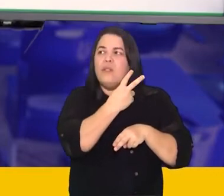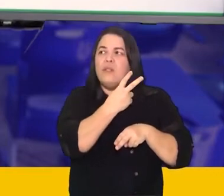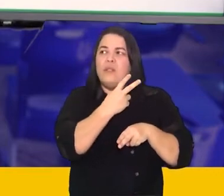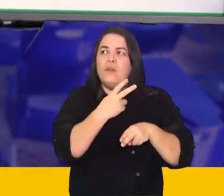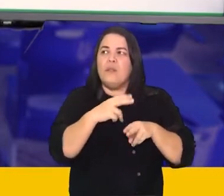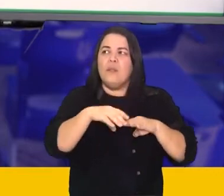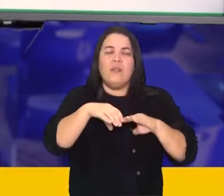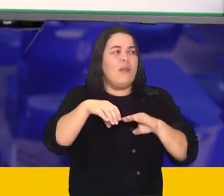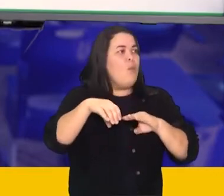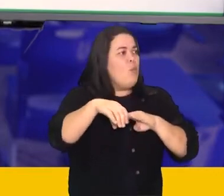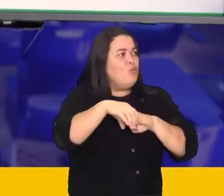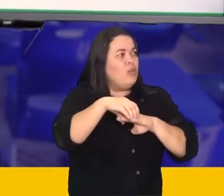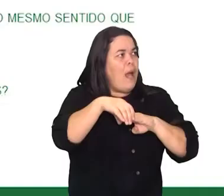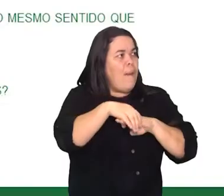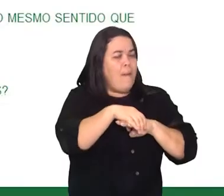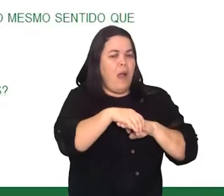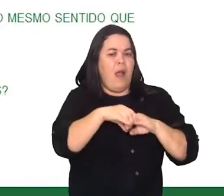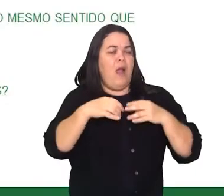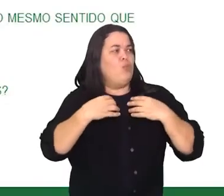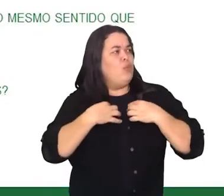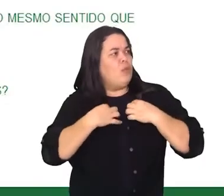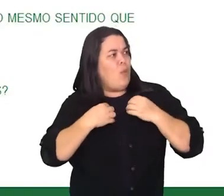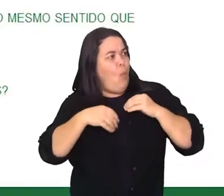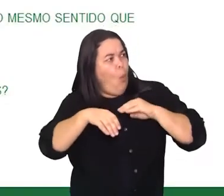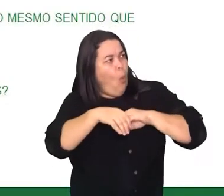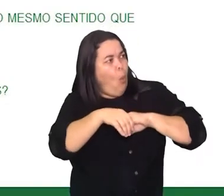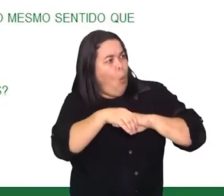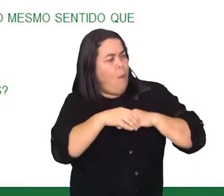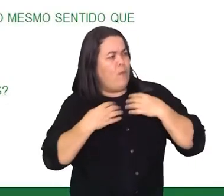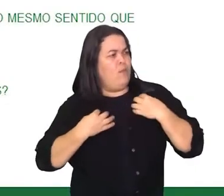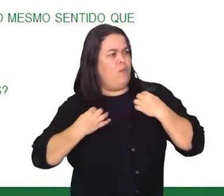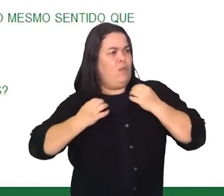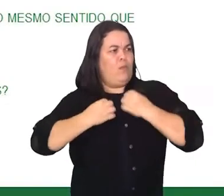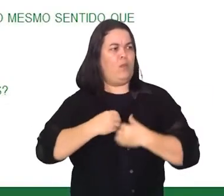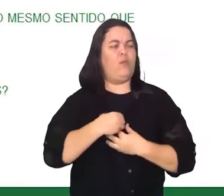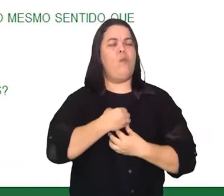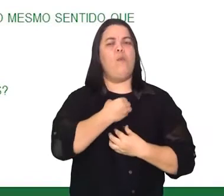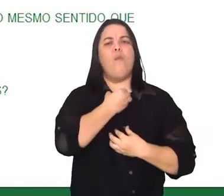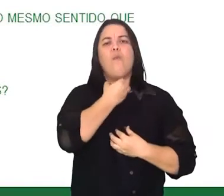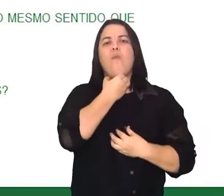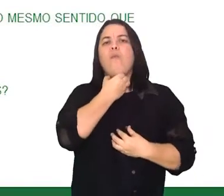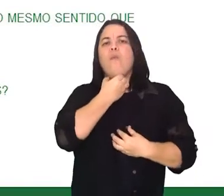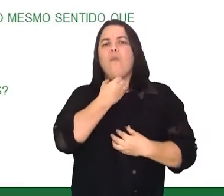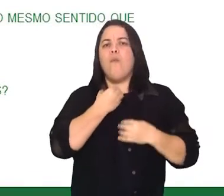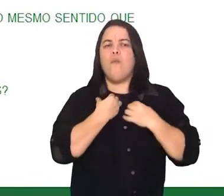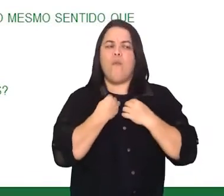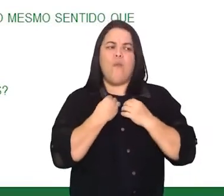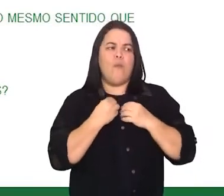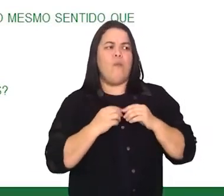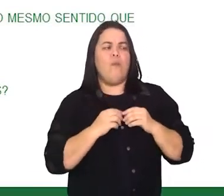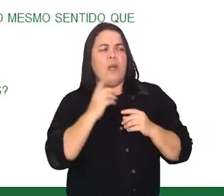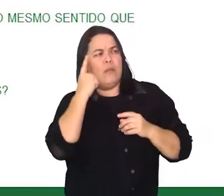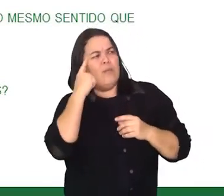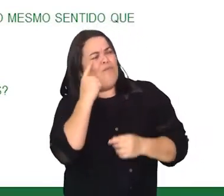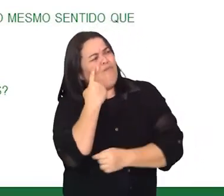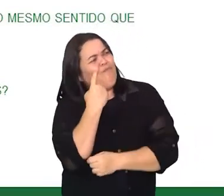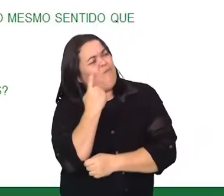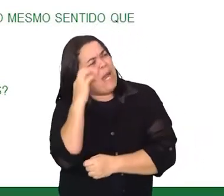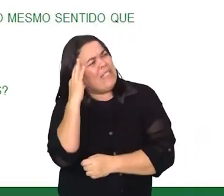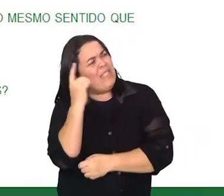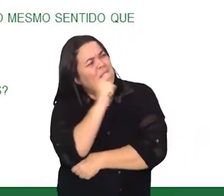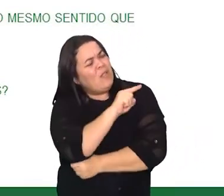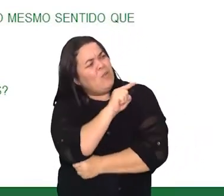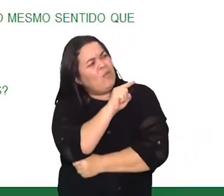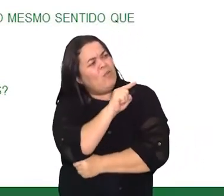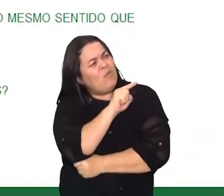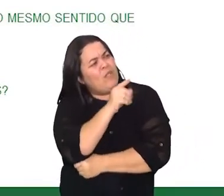virado, e temos roupas aqui, provavelmente paletó e a gravata. Ou seja, esse homem